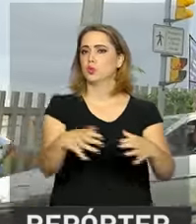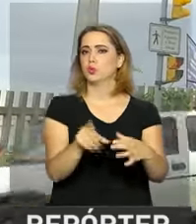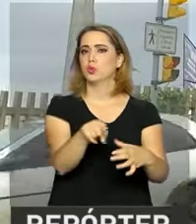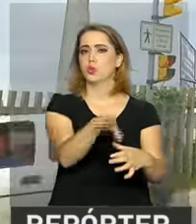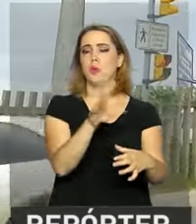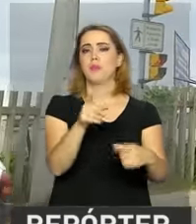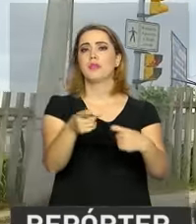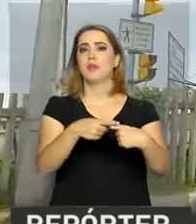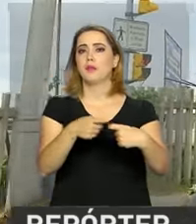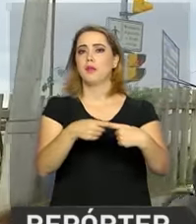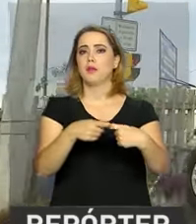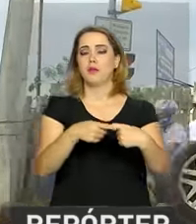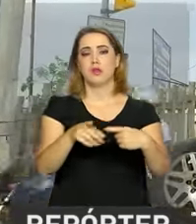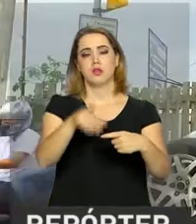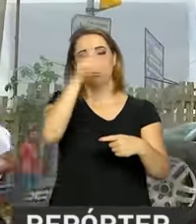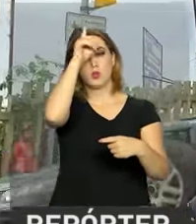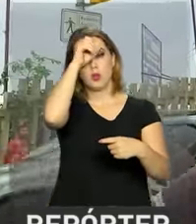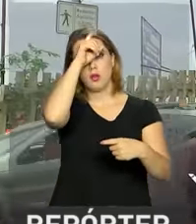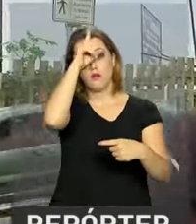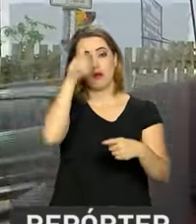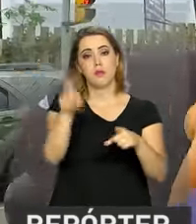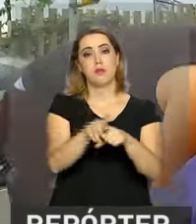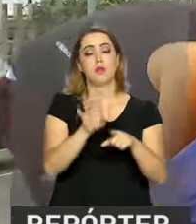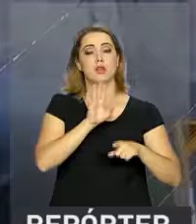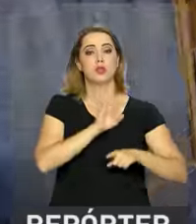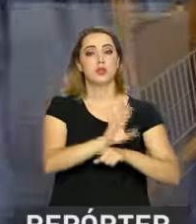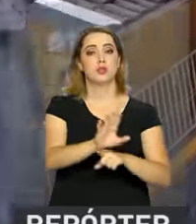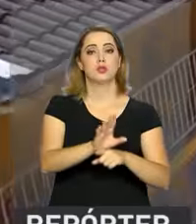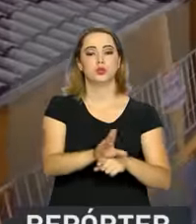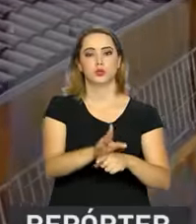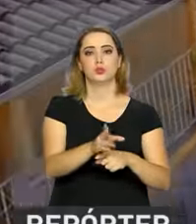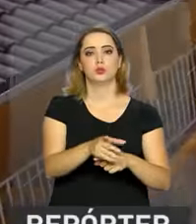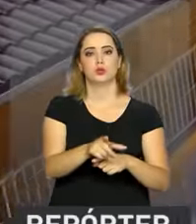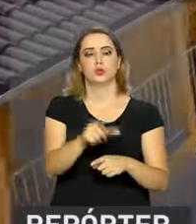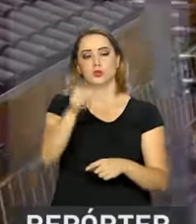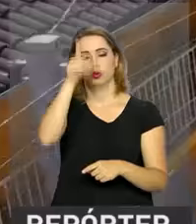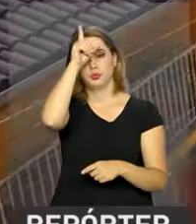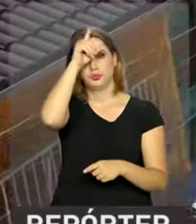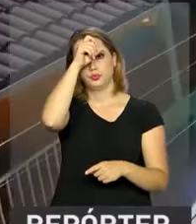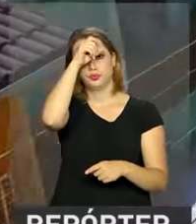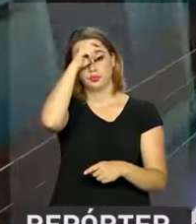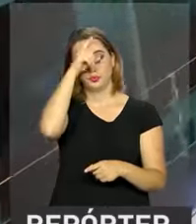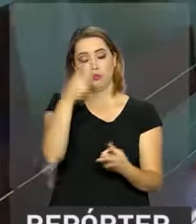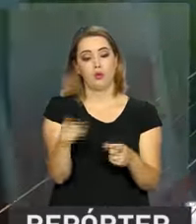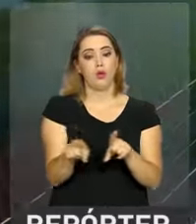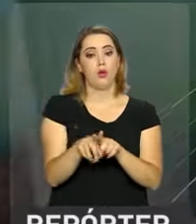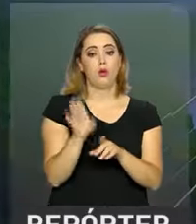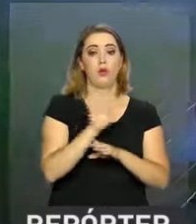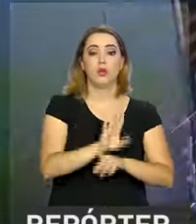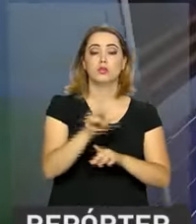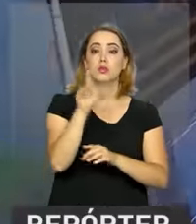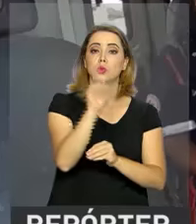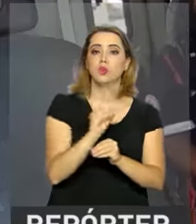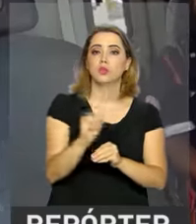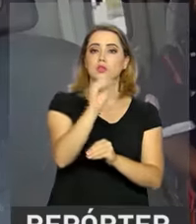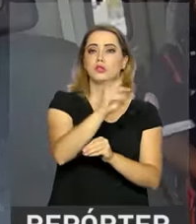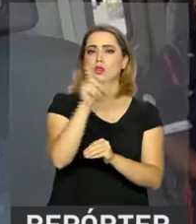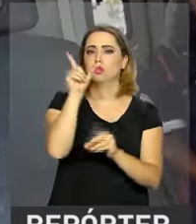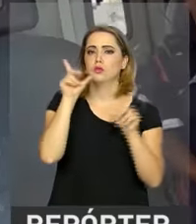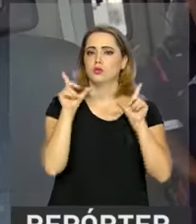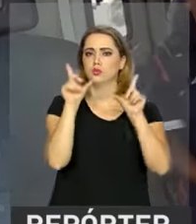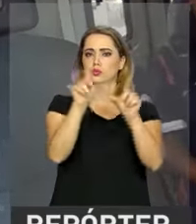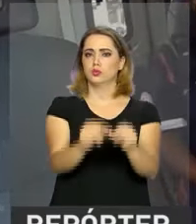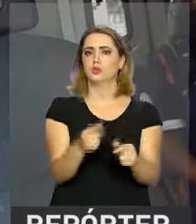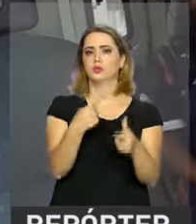por médicos, enfermeiros e auxiliares de enfermagem. Os atendimentos de urgência e emergência reduzem danos. Além